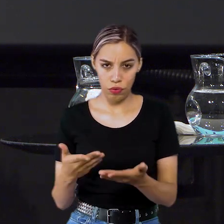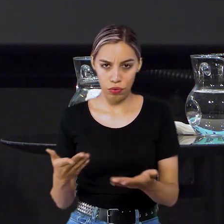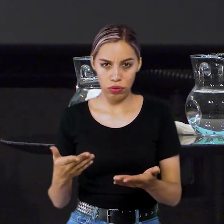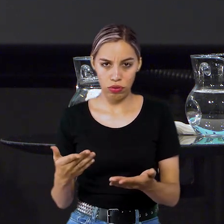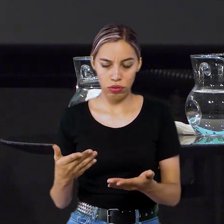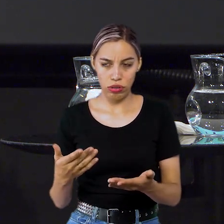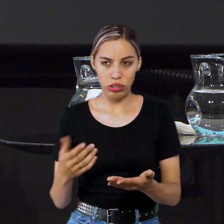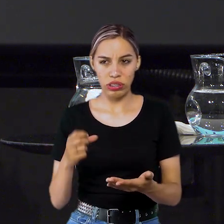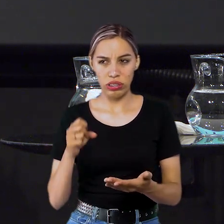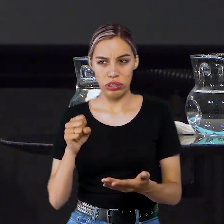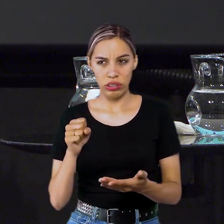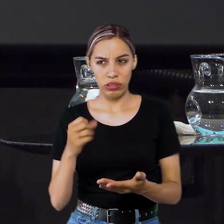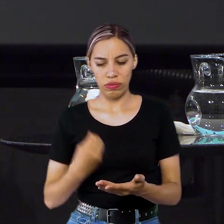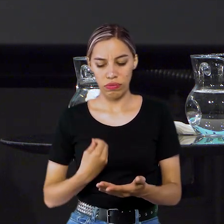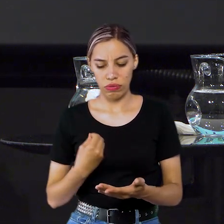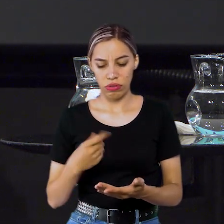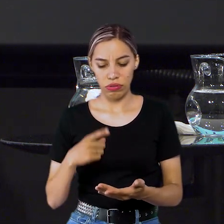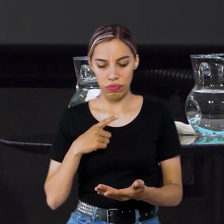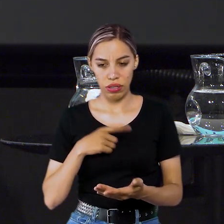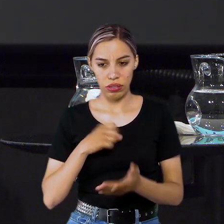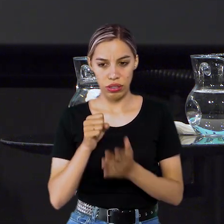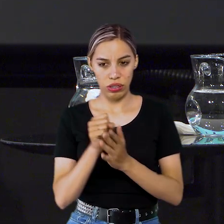no século 21, 22.